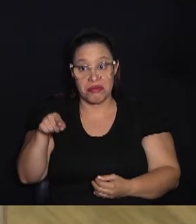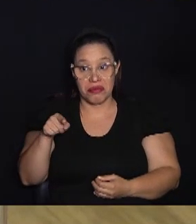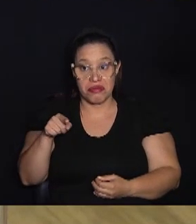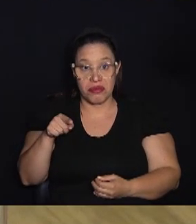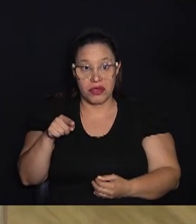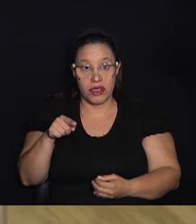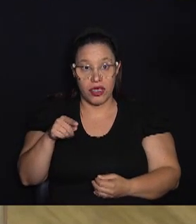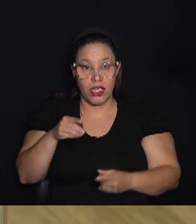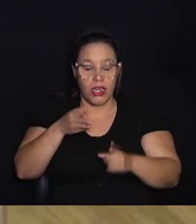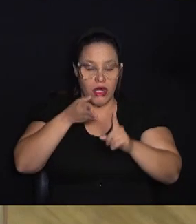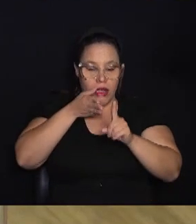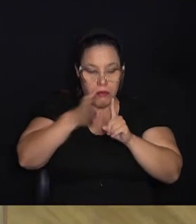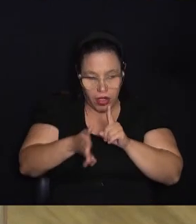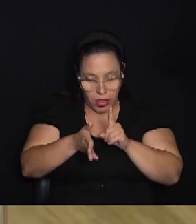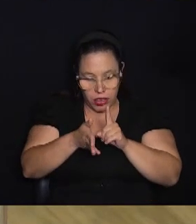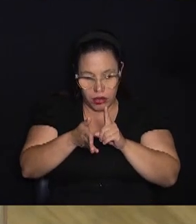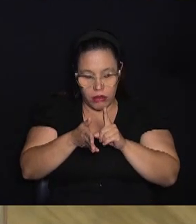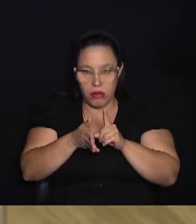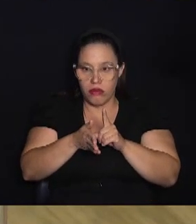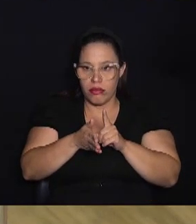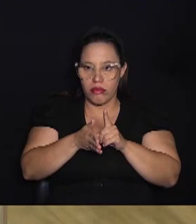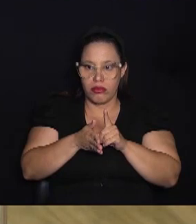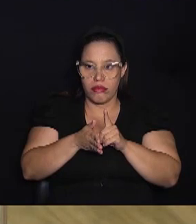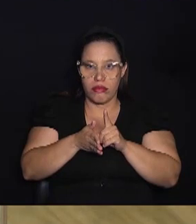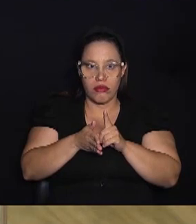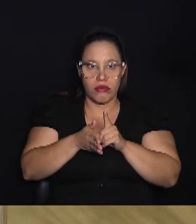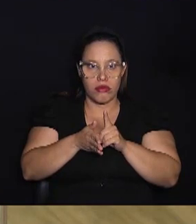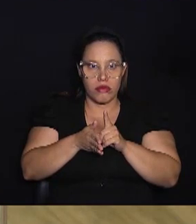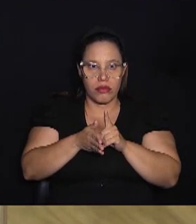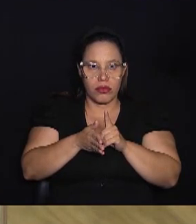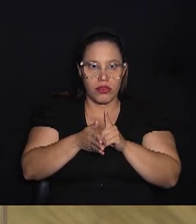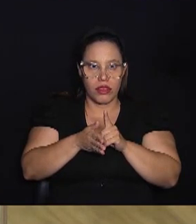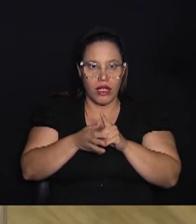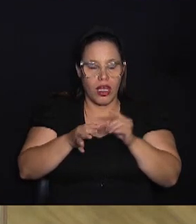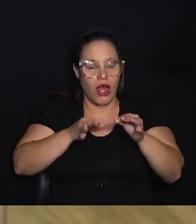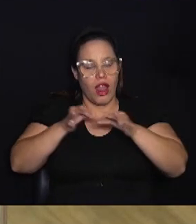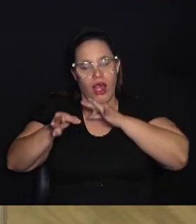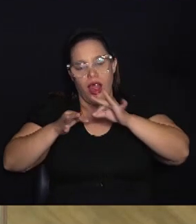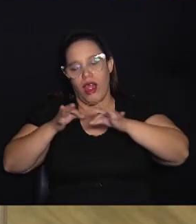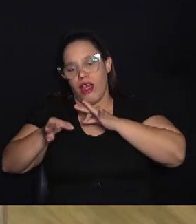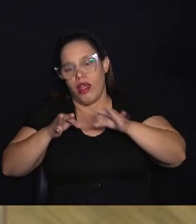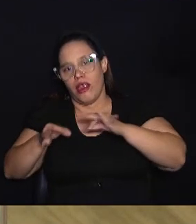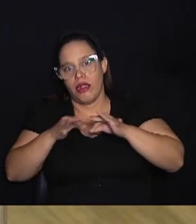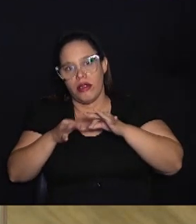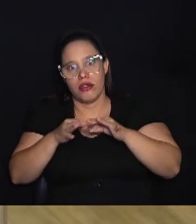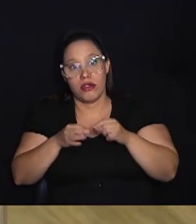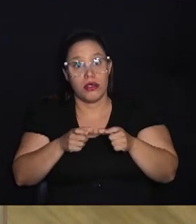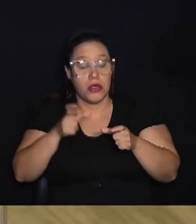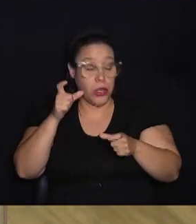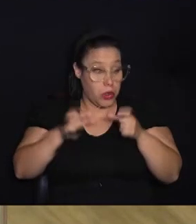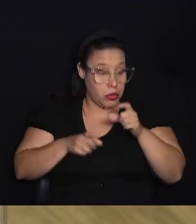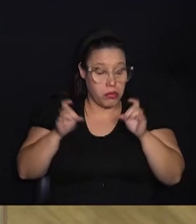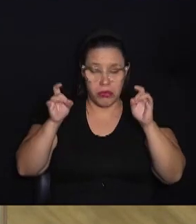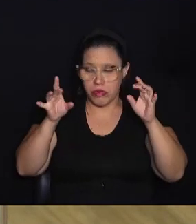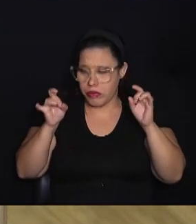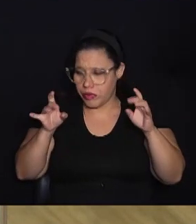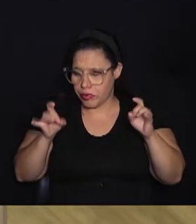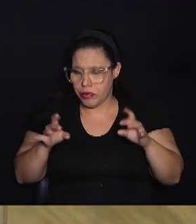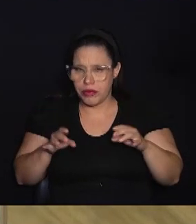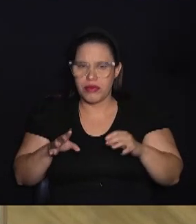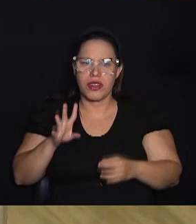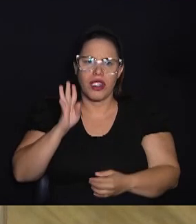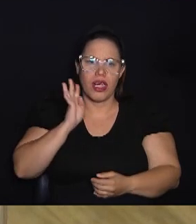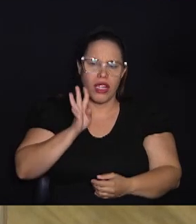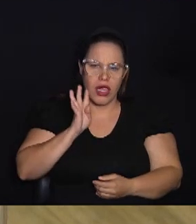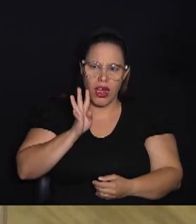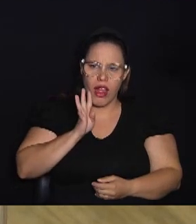fala do parto porque parto é algo assim que meu Deus do céu né se a pessoa puder se preparar para ter um momento especial que legal e é bom a